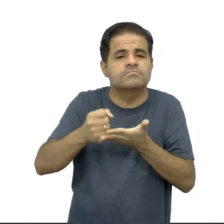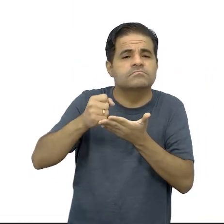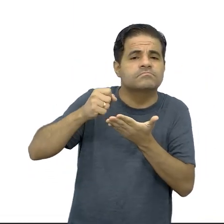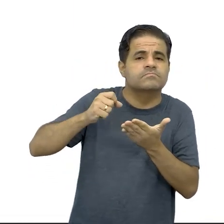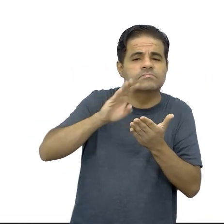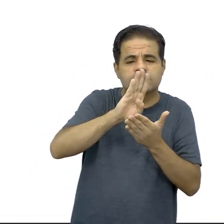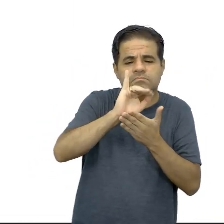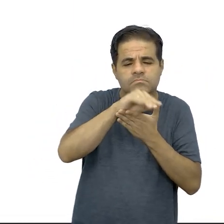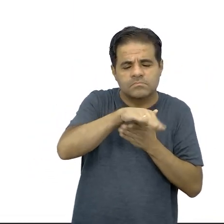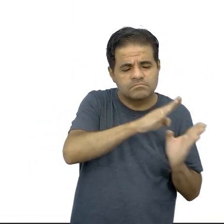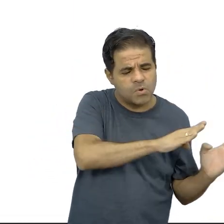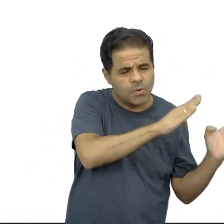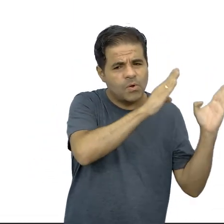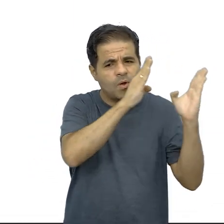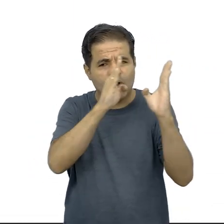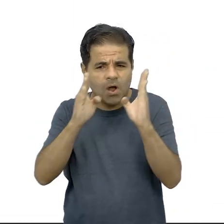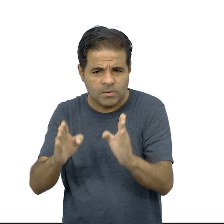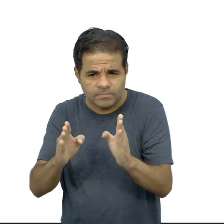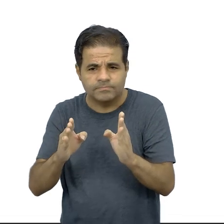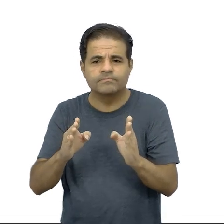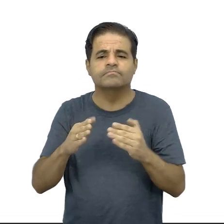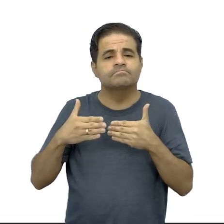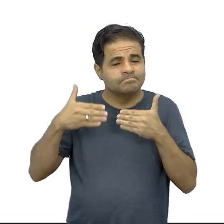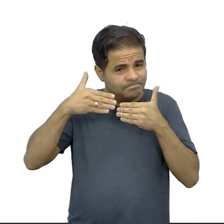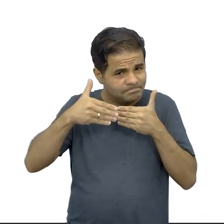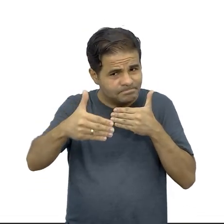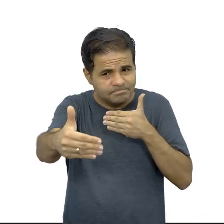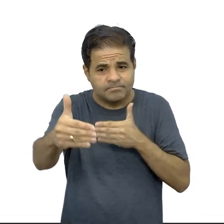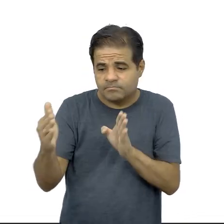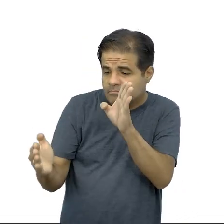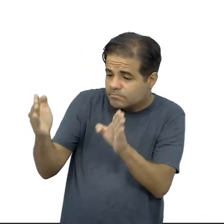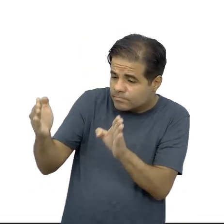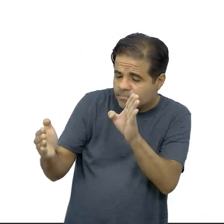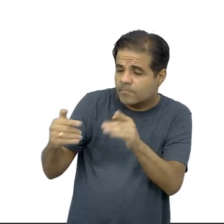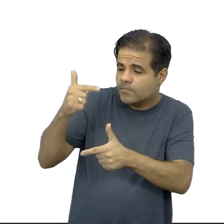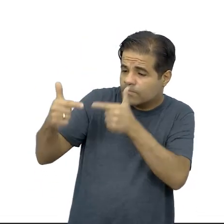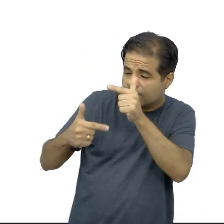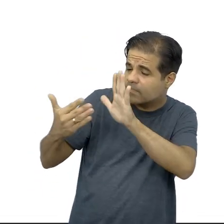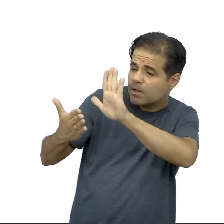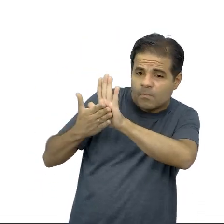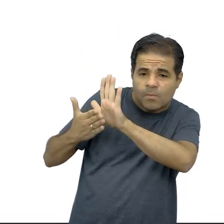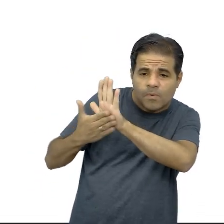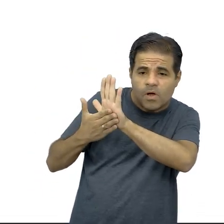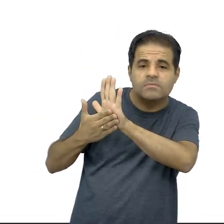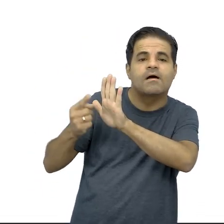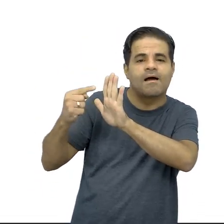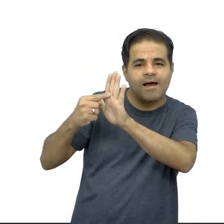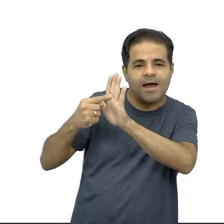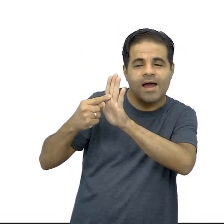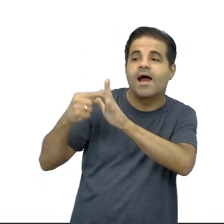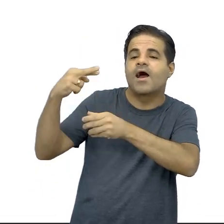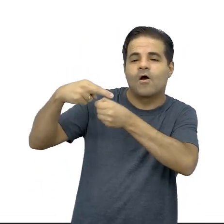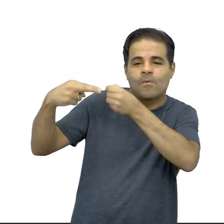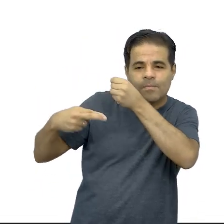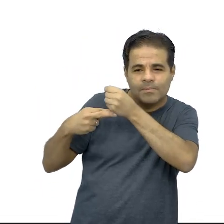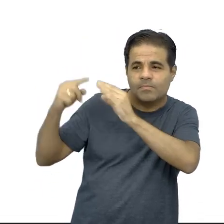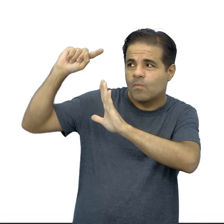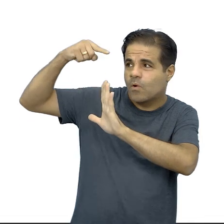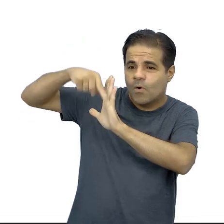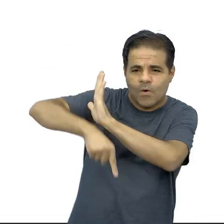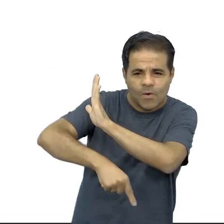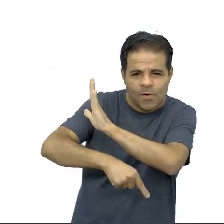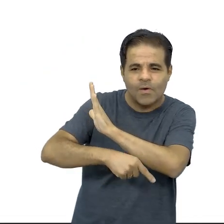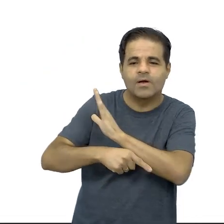de um bimestre, e aí nós, ao passo que nós trabalhamos com as propostas, né, da recuperação e